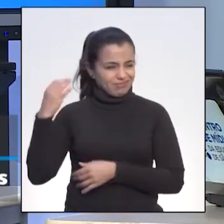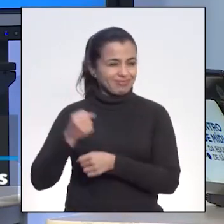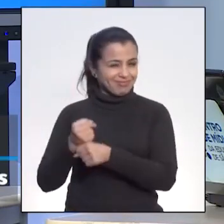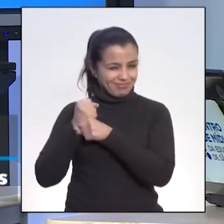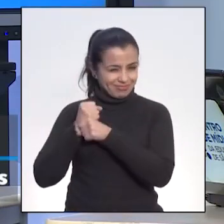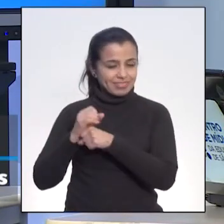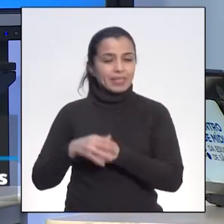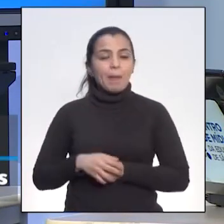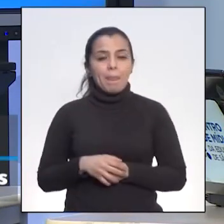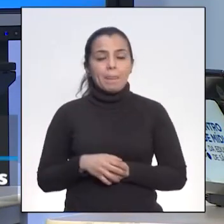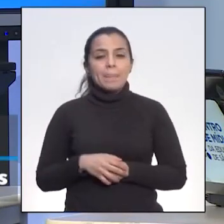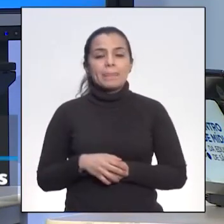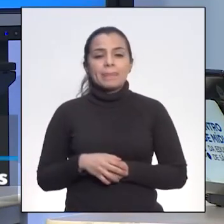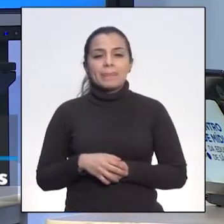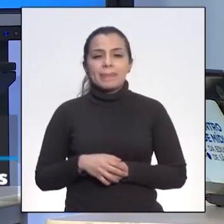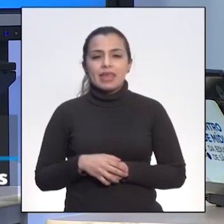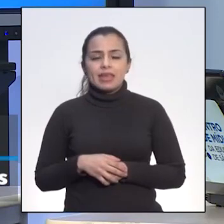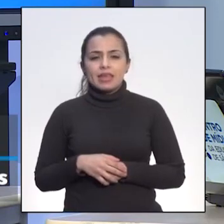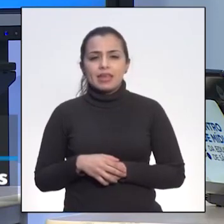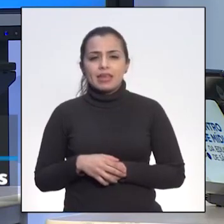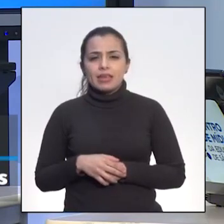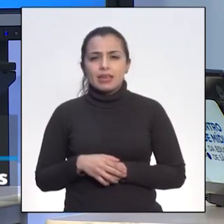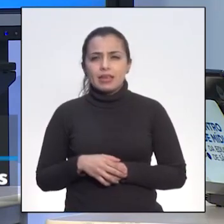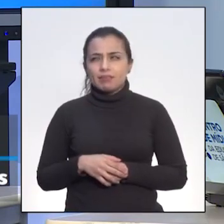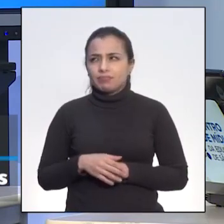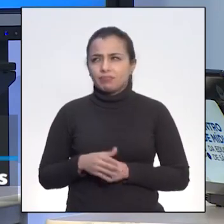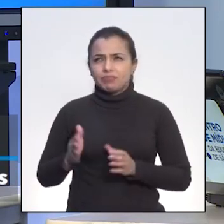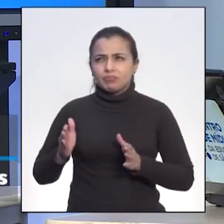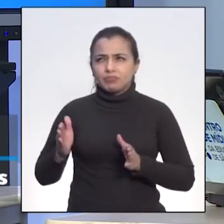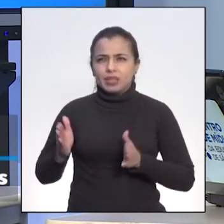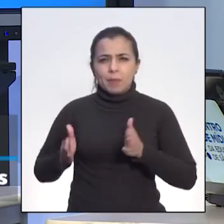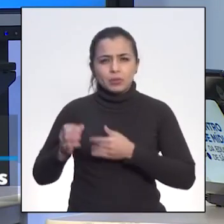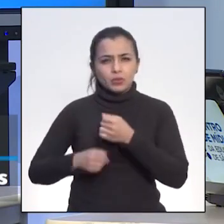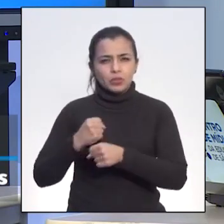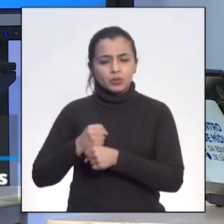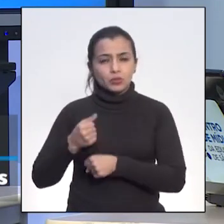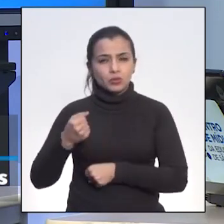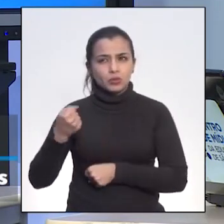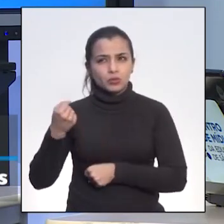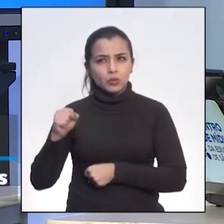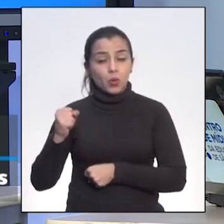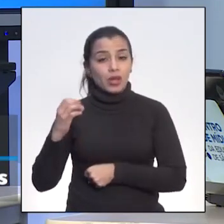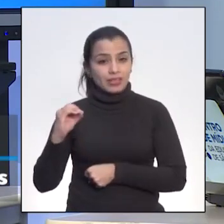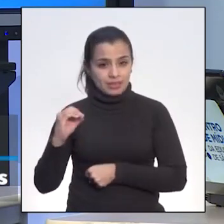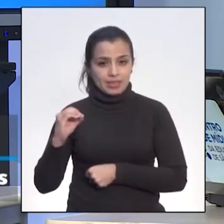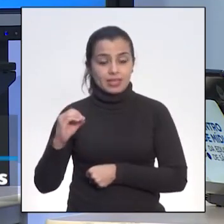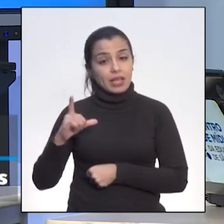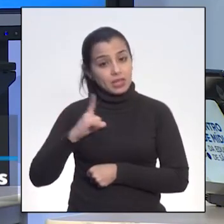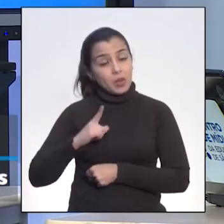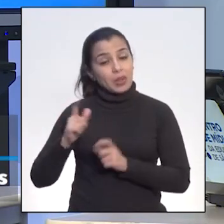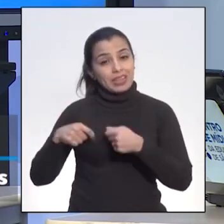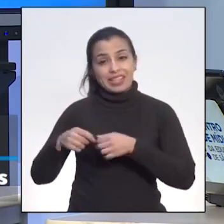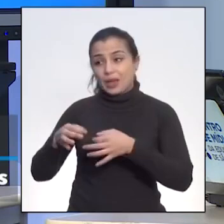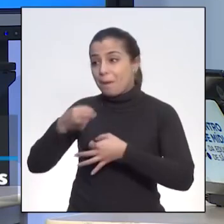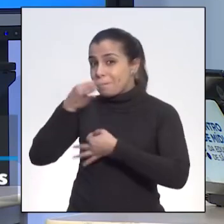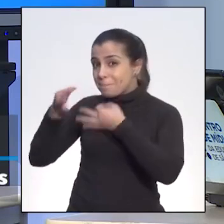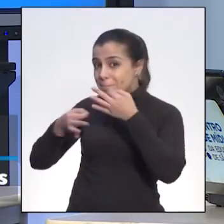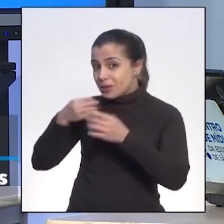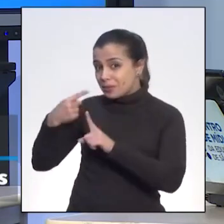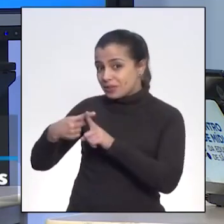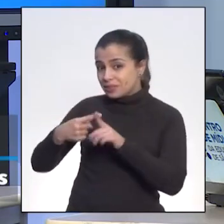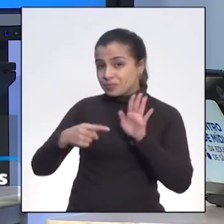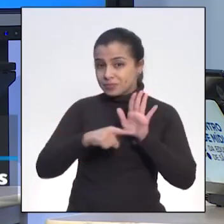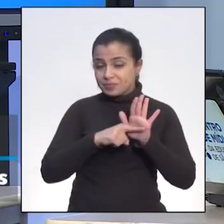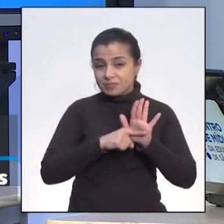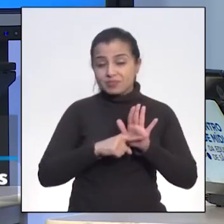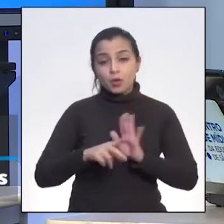toda hora, mas está passando, eu paro lá para assistir. Dá para fazer até várias resenhas sobre ele, né? Positivas e negativas. Eu só faço positivas. É um filme chamado De Volta